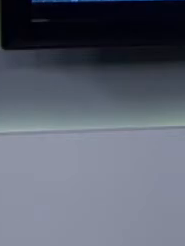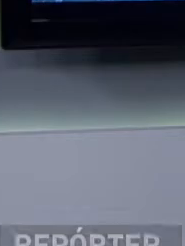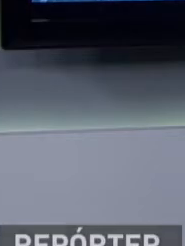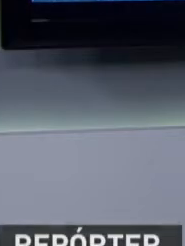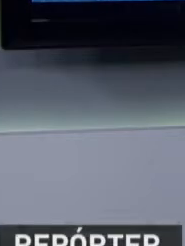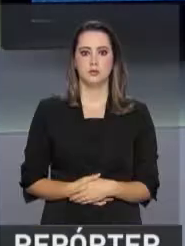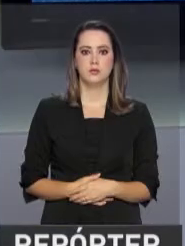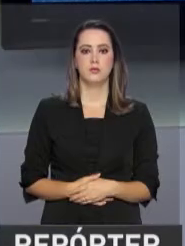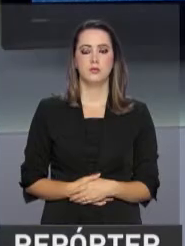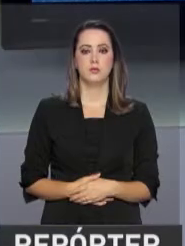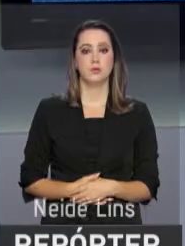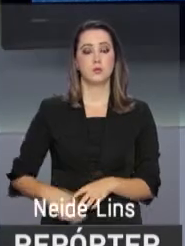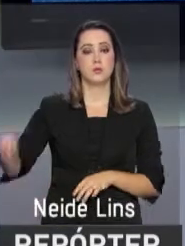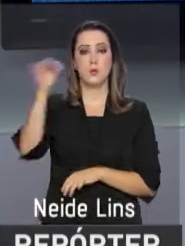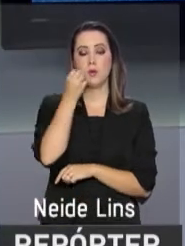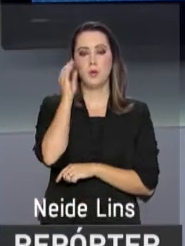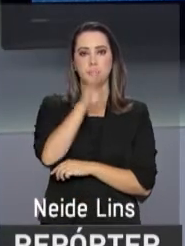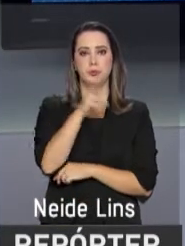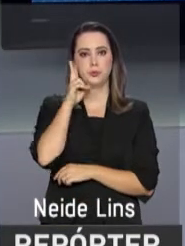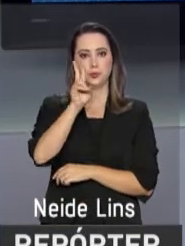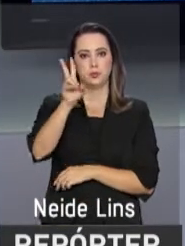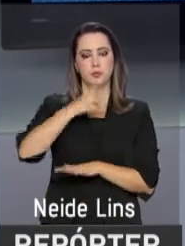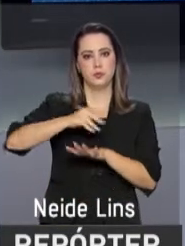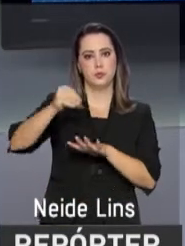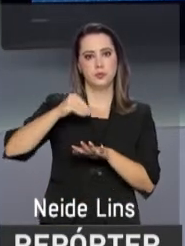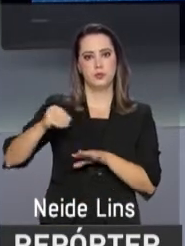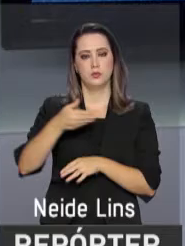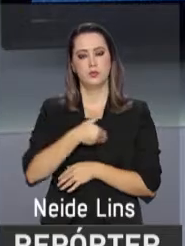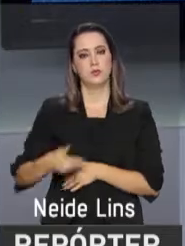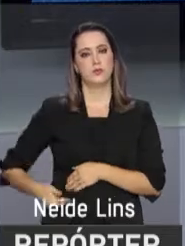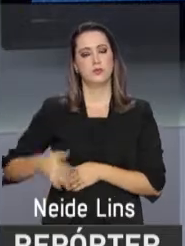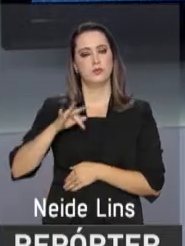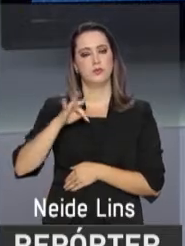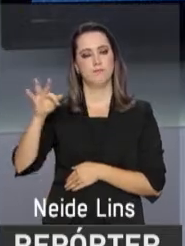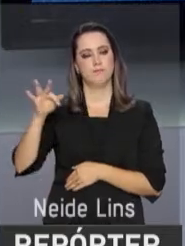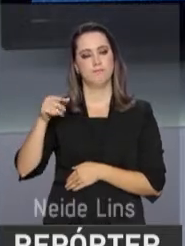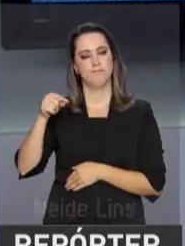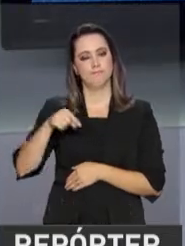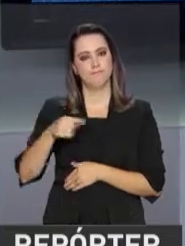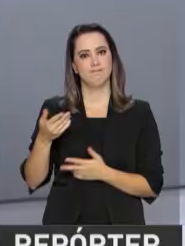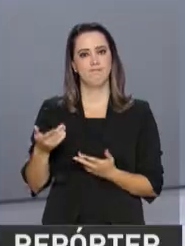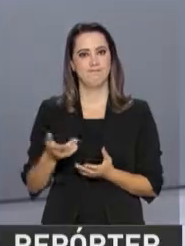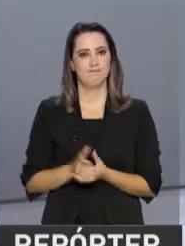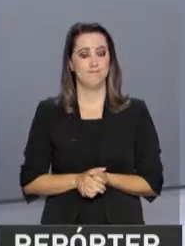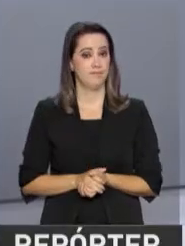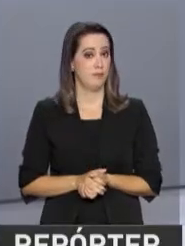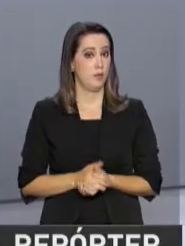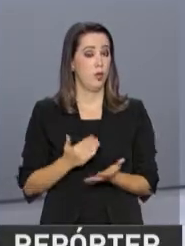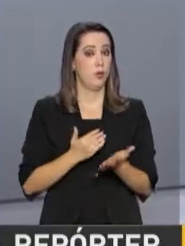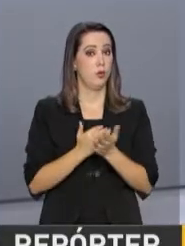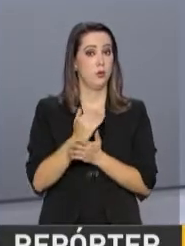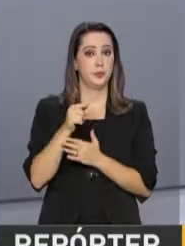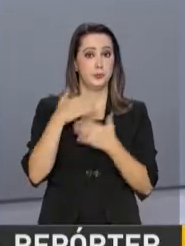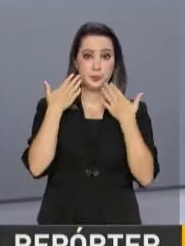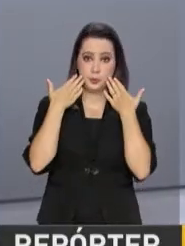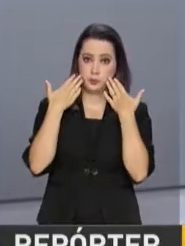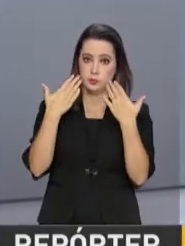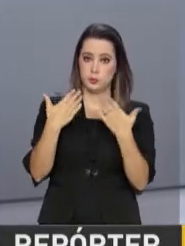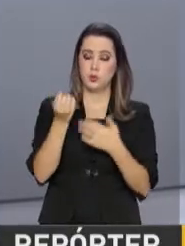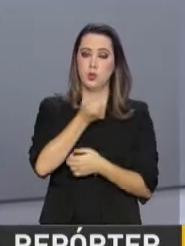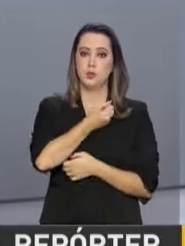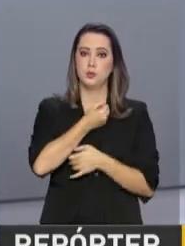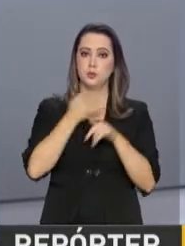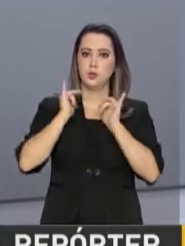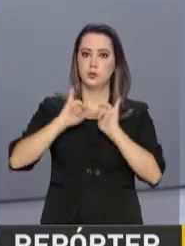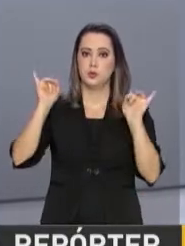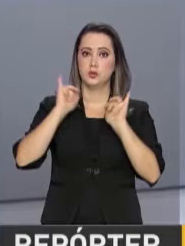olá boa tarde acompanha agora as notícias do governo federal aqui no repórter nbr a gente começa esta edição com os dados